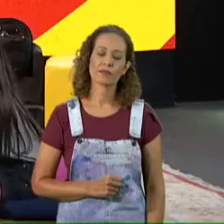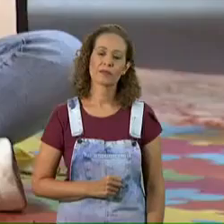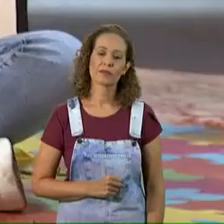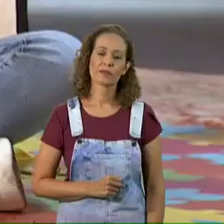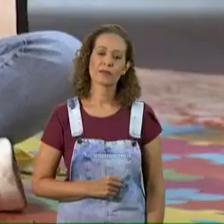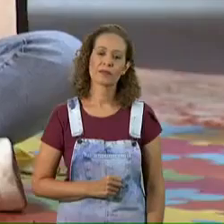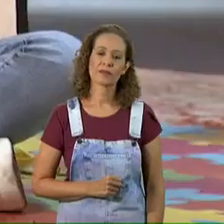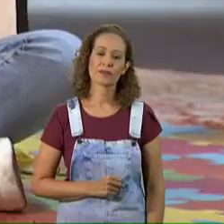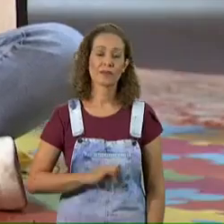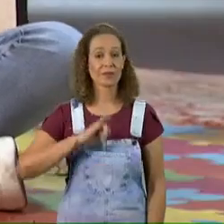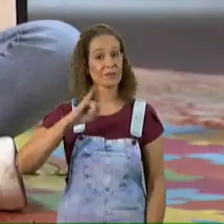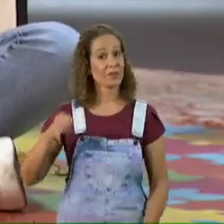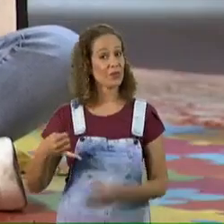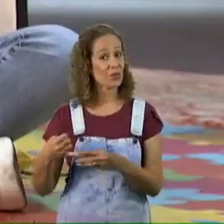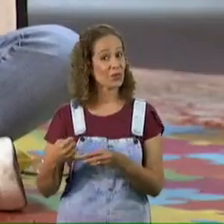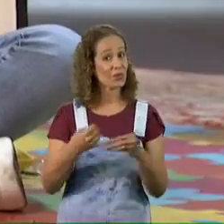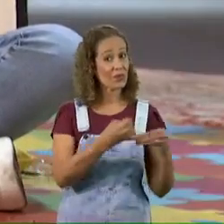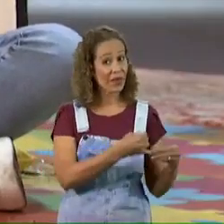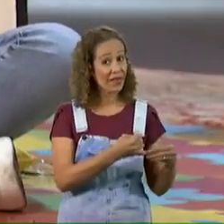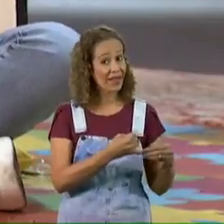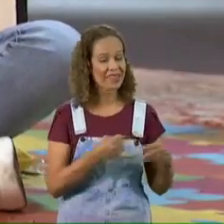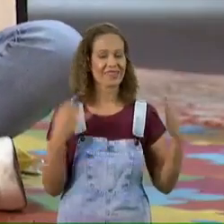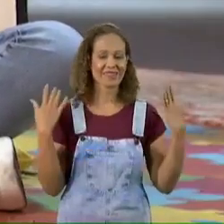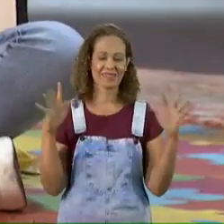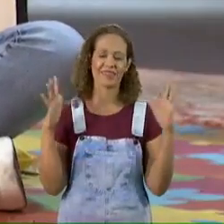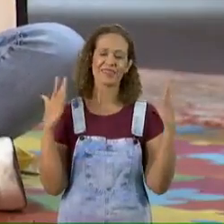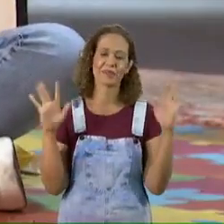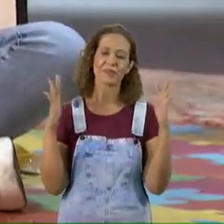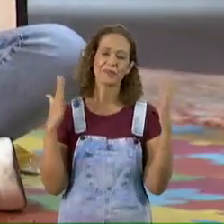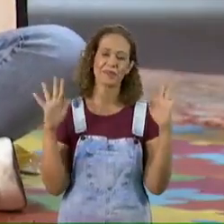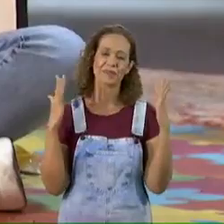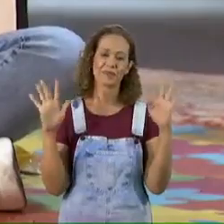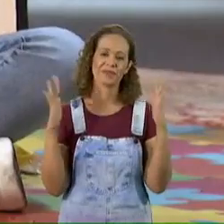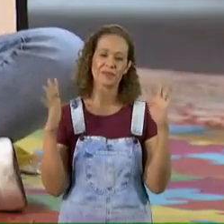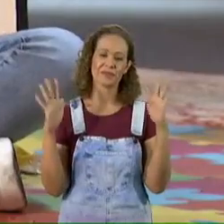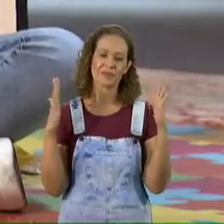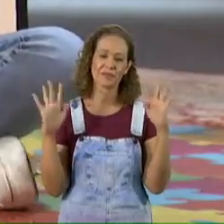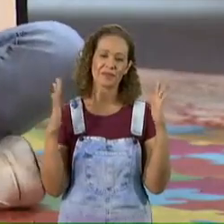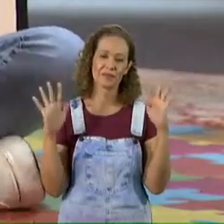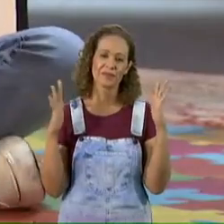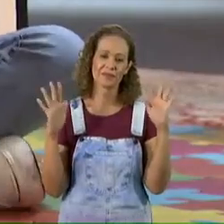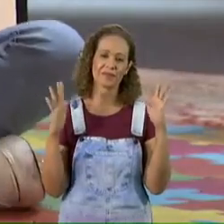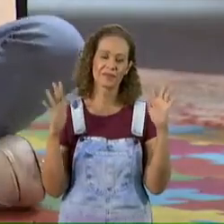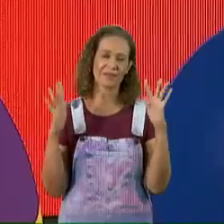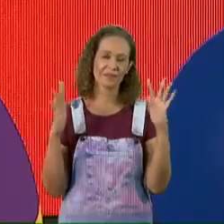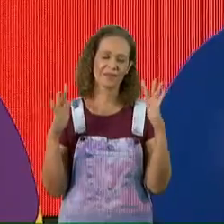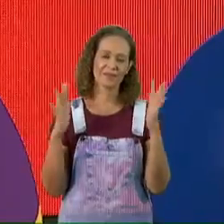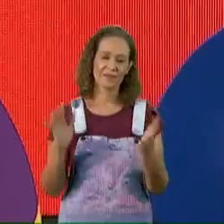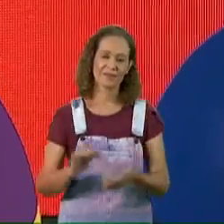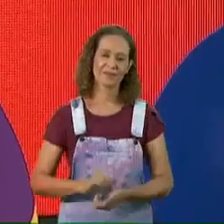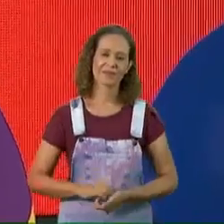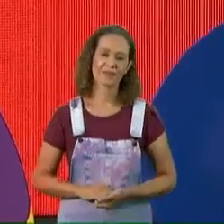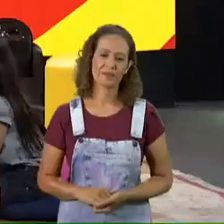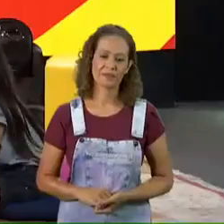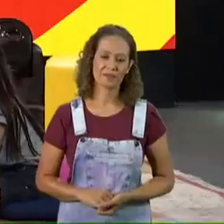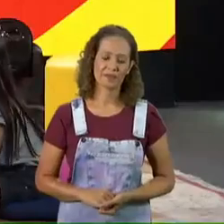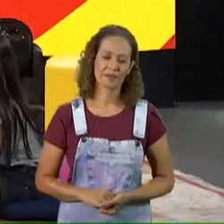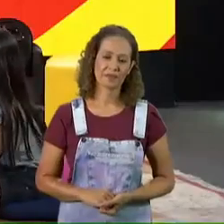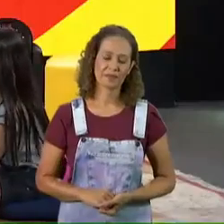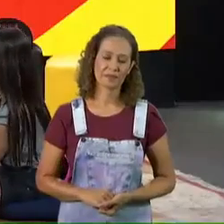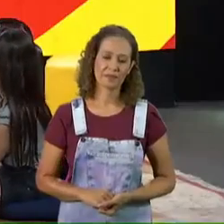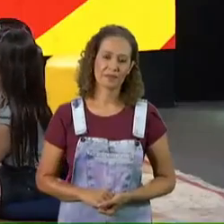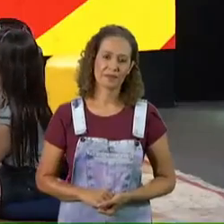Uhul! Gente! Meu Deus, vamos lá.